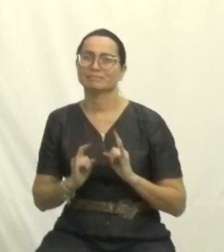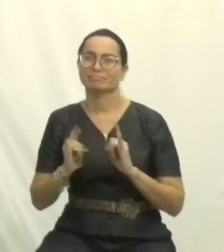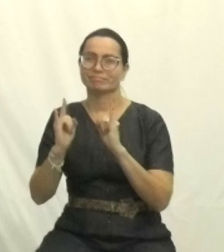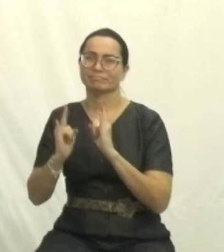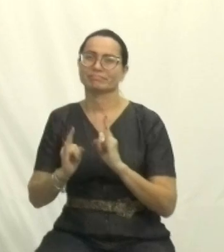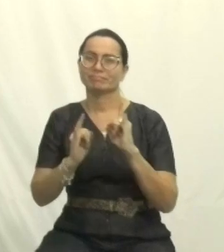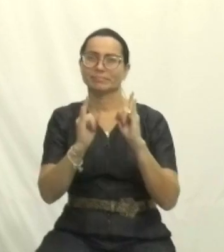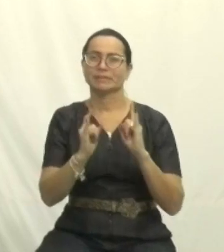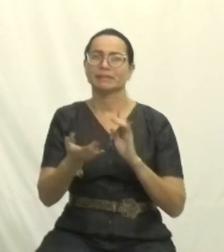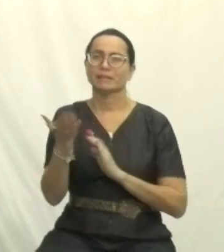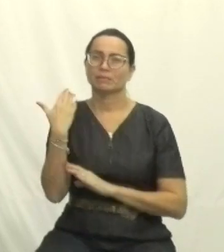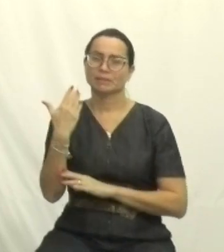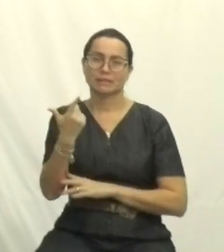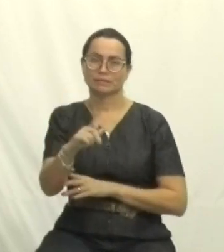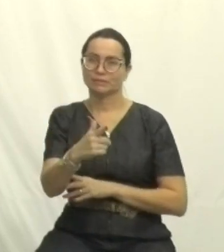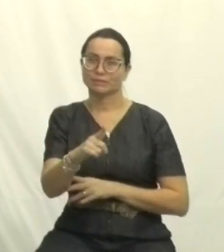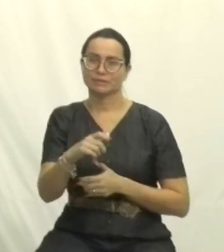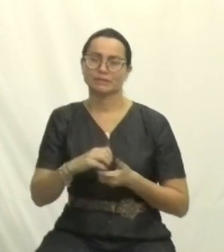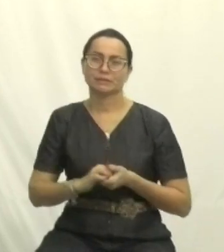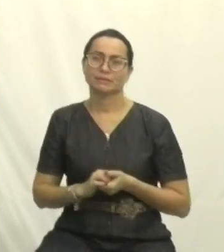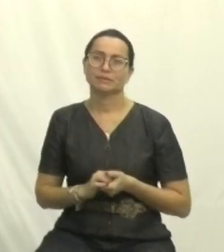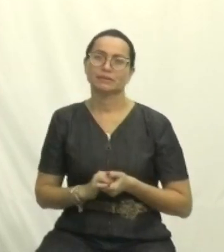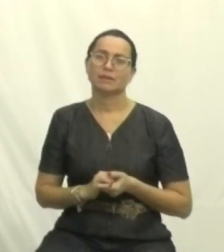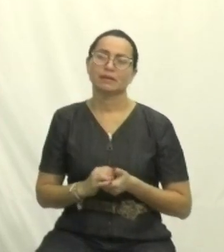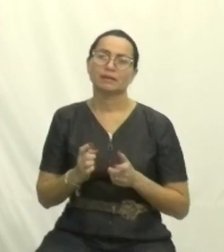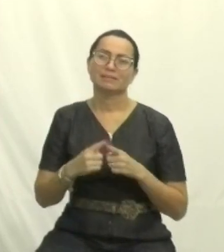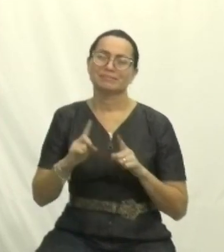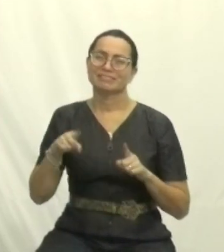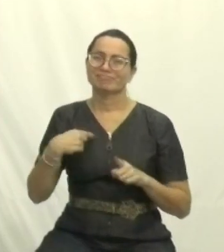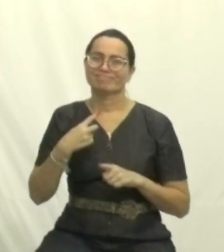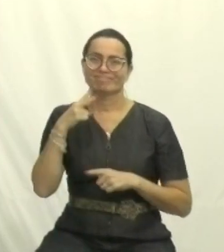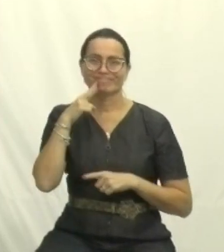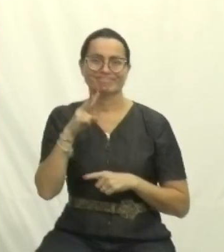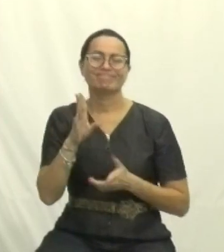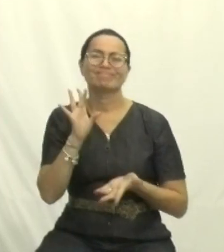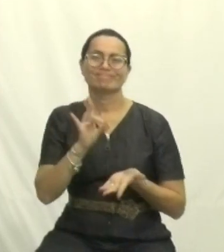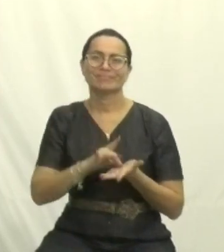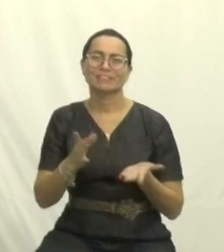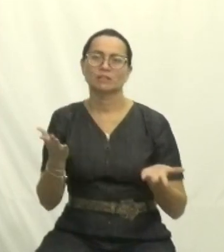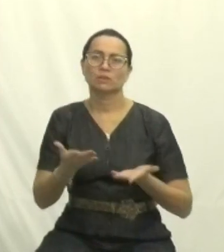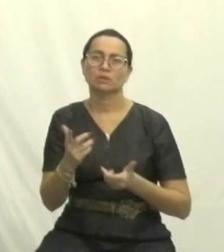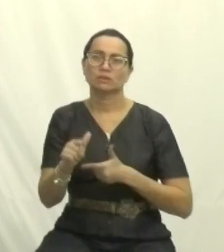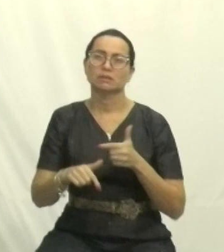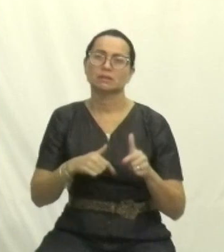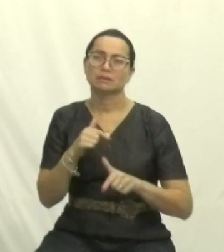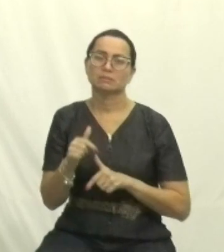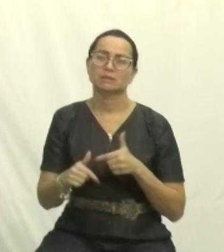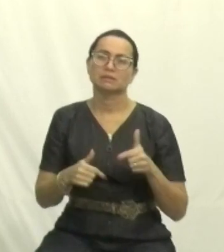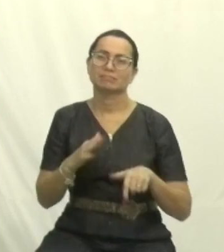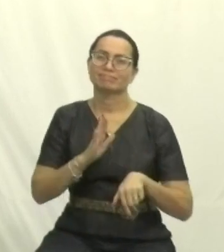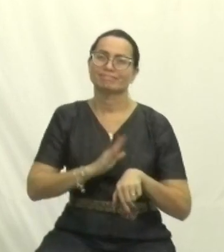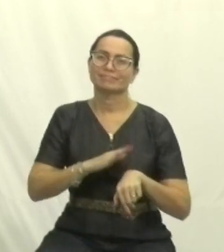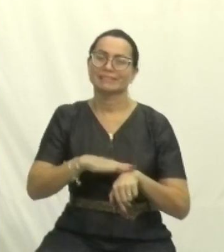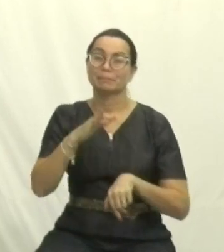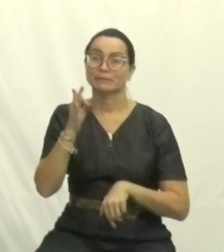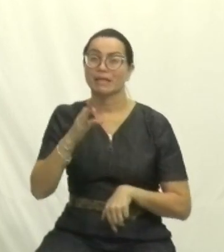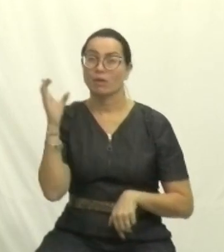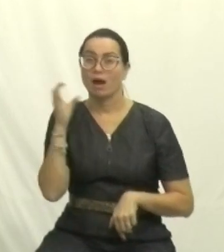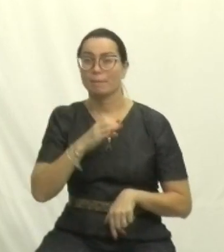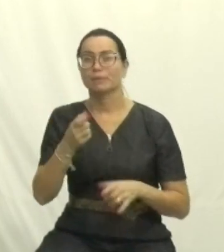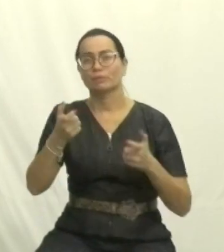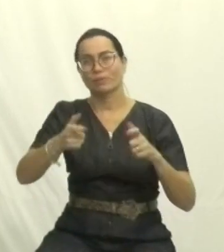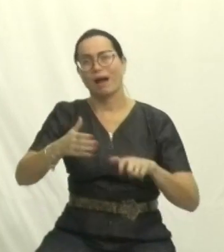que na época não existiam, né? E a gente viu que realmente, por a gente trabalhar com o tempo-resposta, aquele local era o